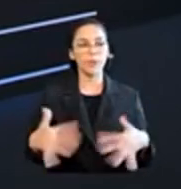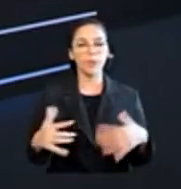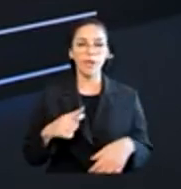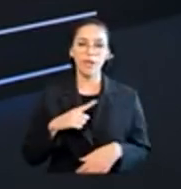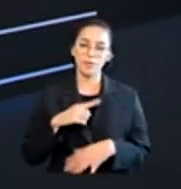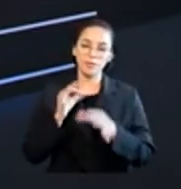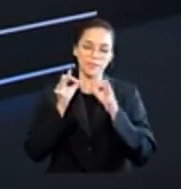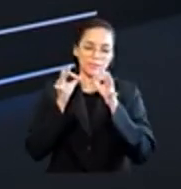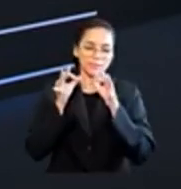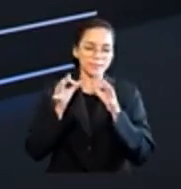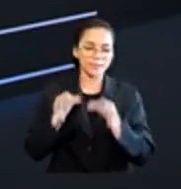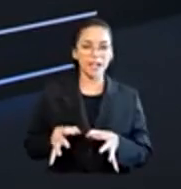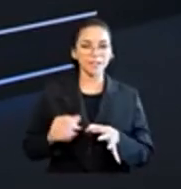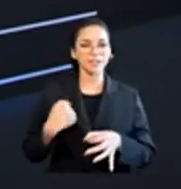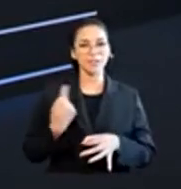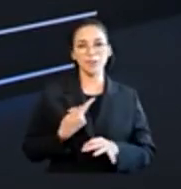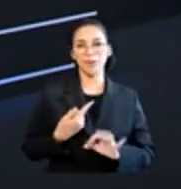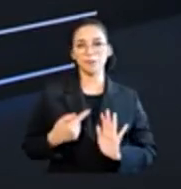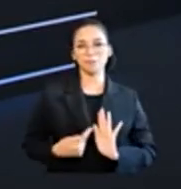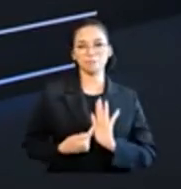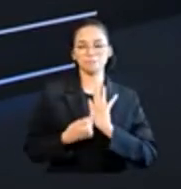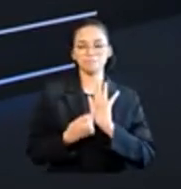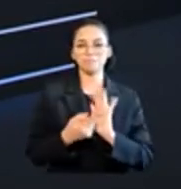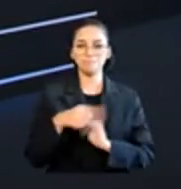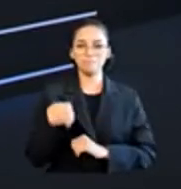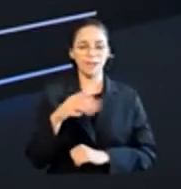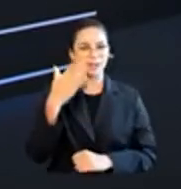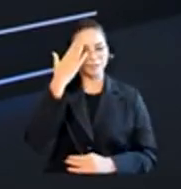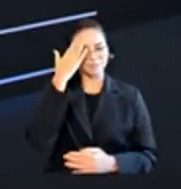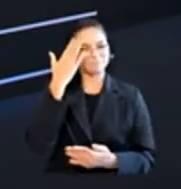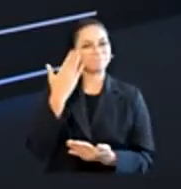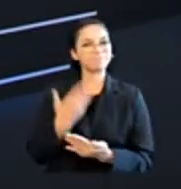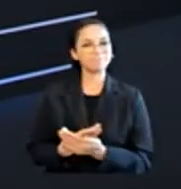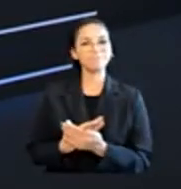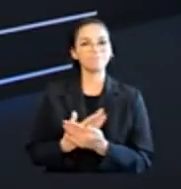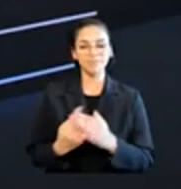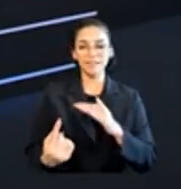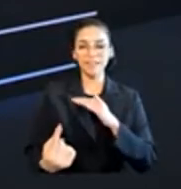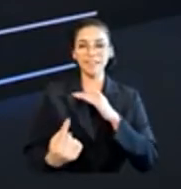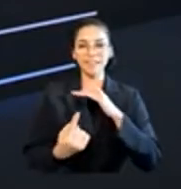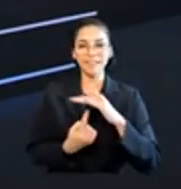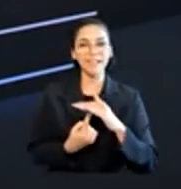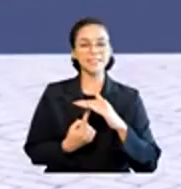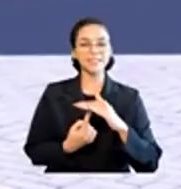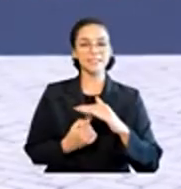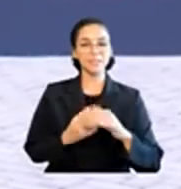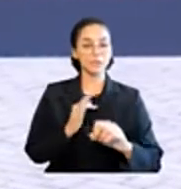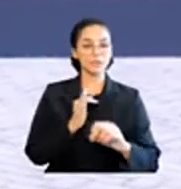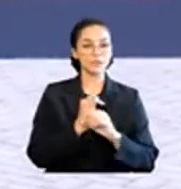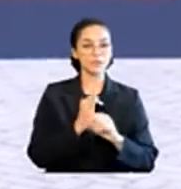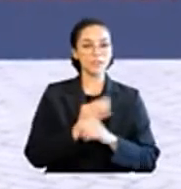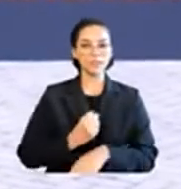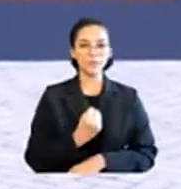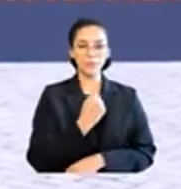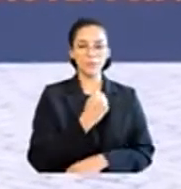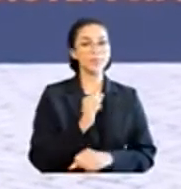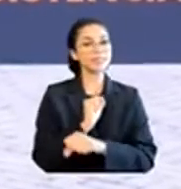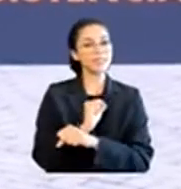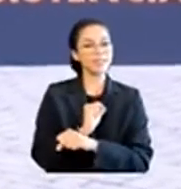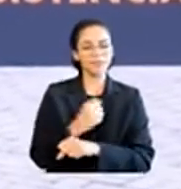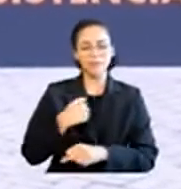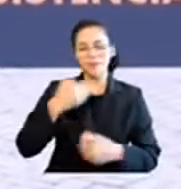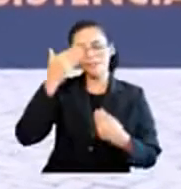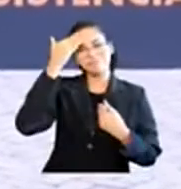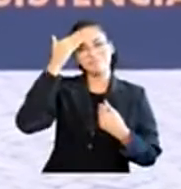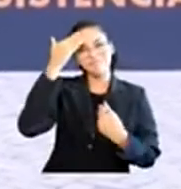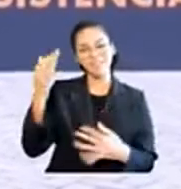vamos proporcionar a confiança total que o nosso cliente do Fiat Escudo espera. Agradeço muito a atenção